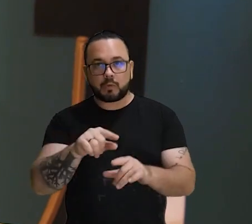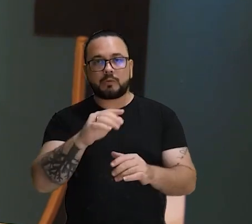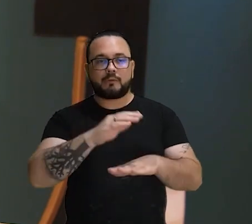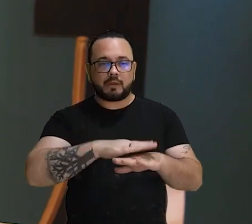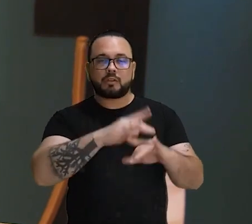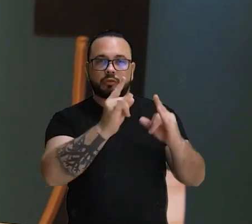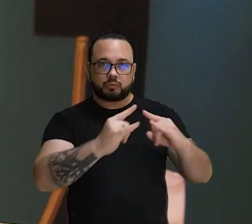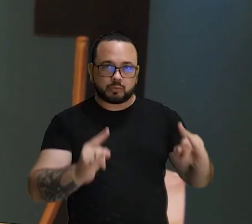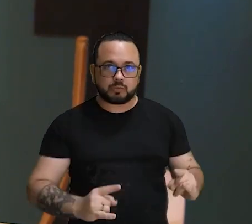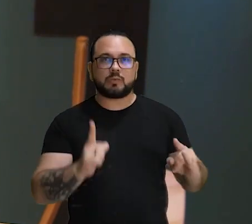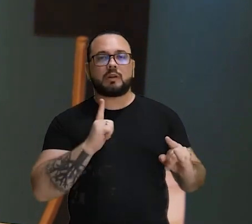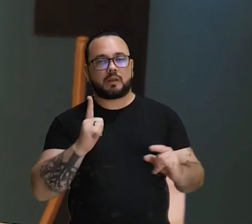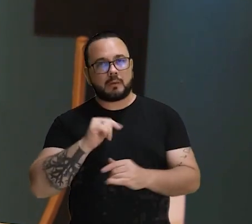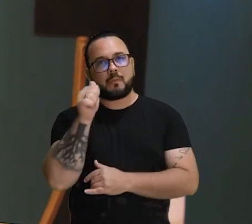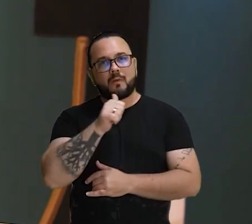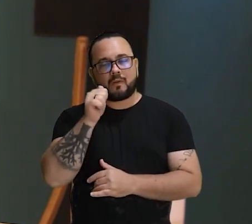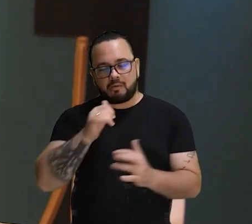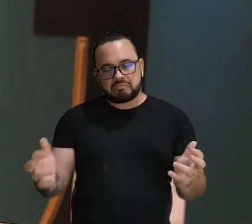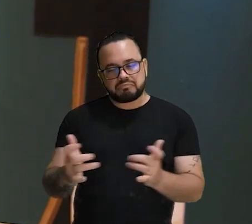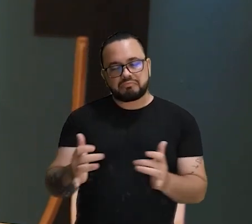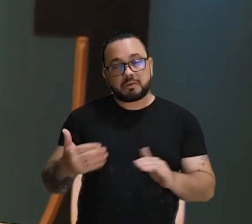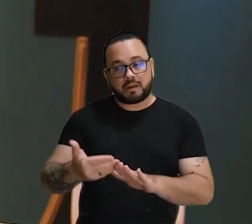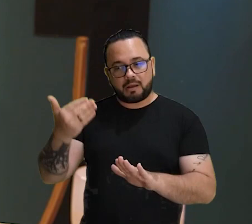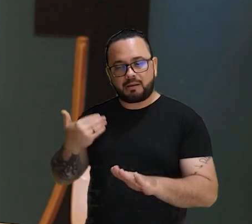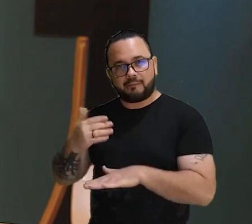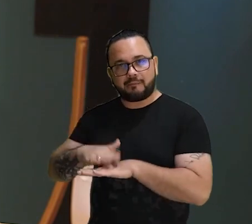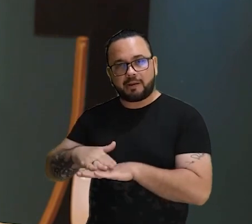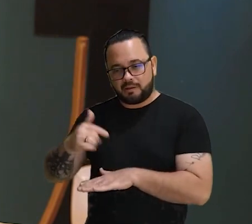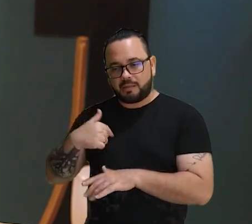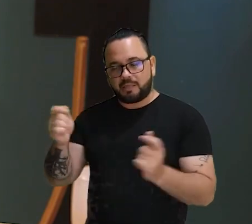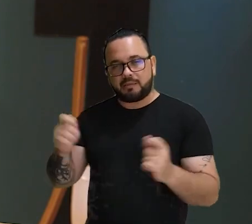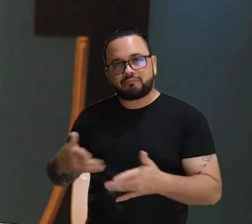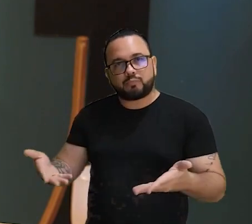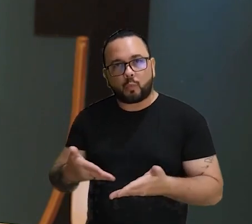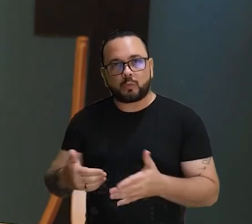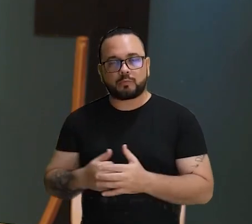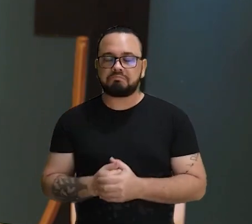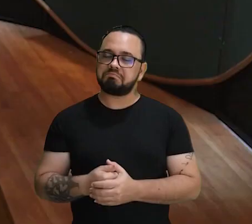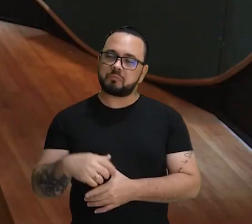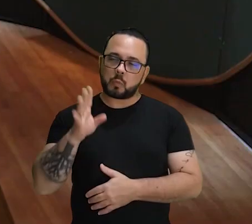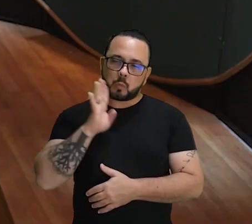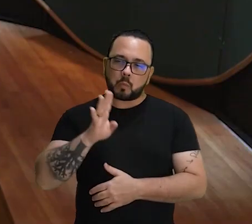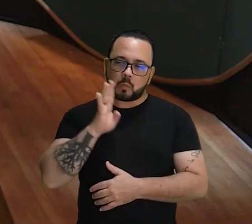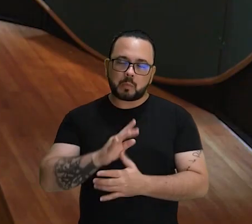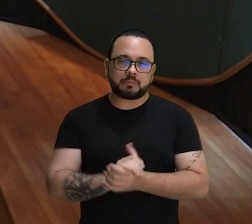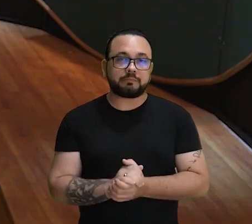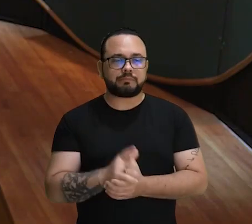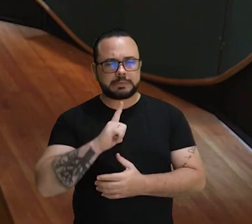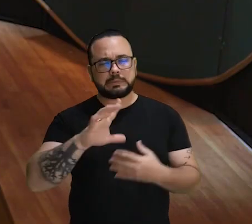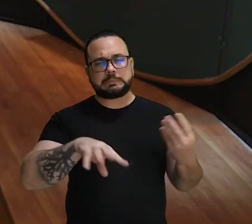né? Então, assim, sanfoneiras do circo, né? Então, quem veio antes de mim abriu esse caminho pra ser hoje quem eu sou, né? Que demais, então, tá